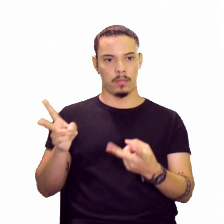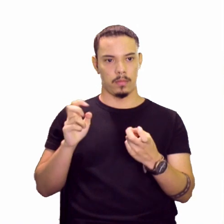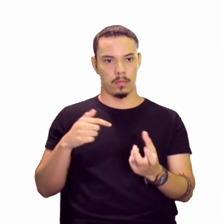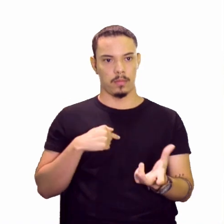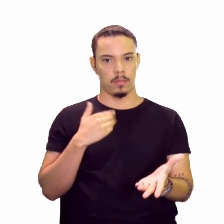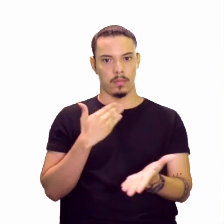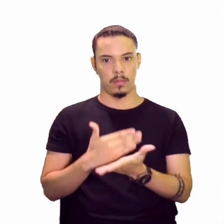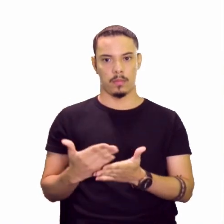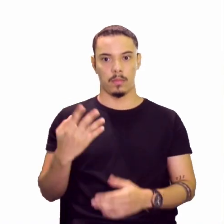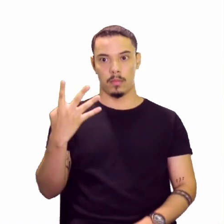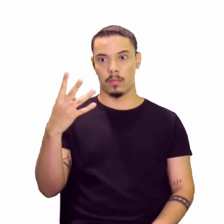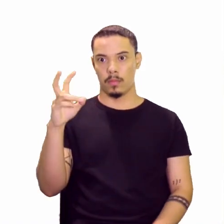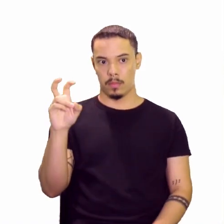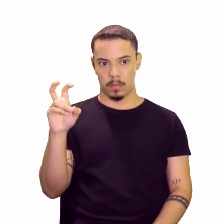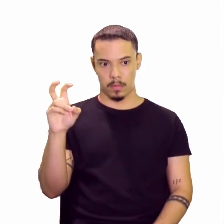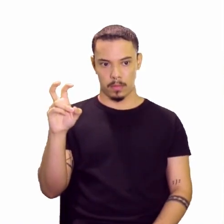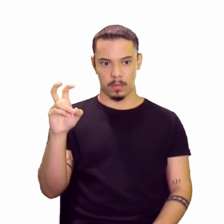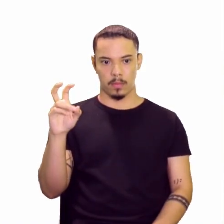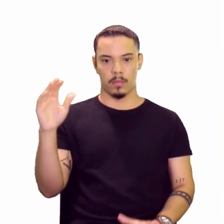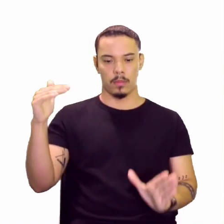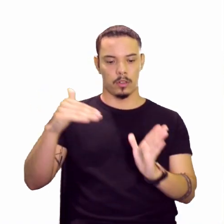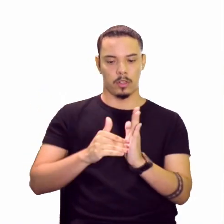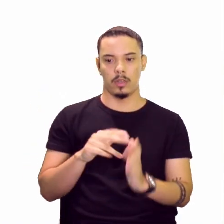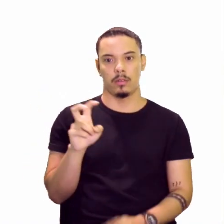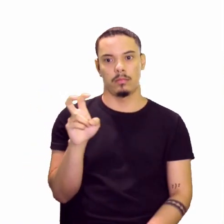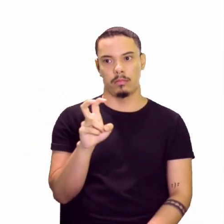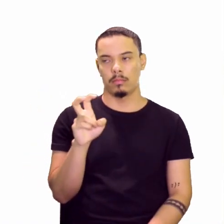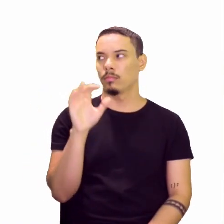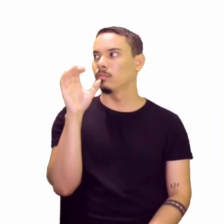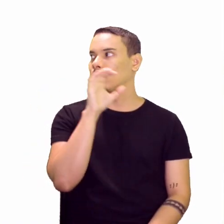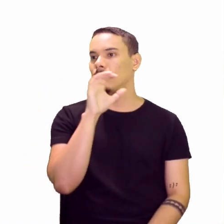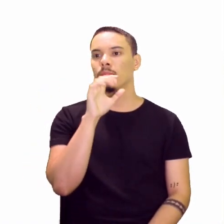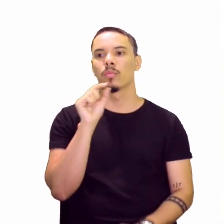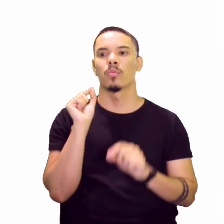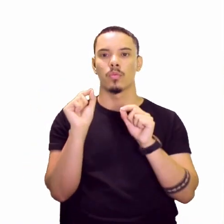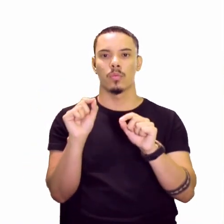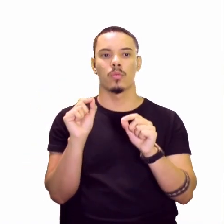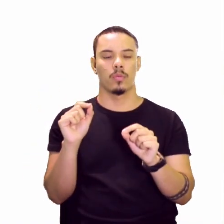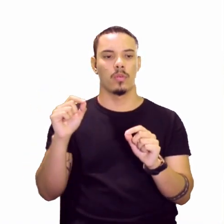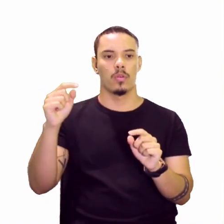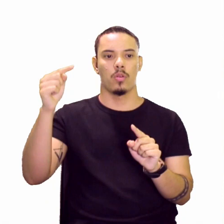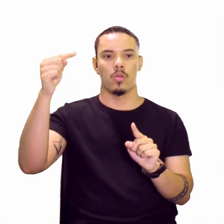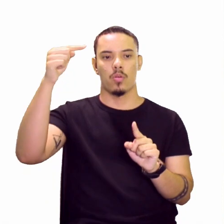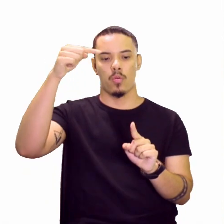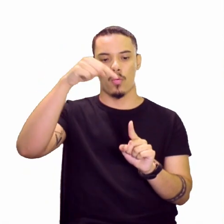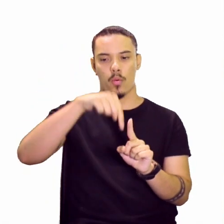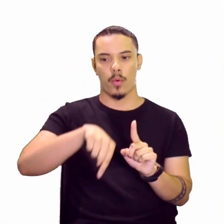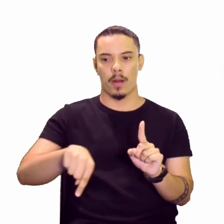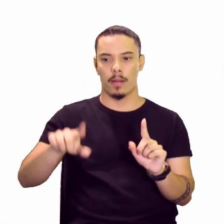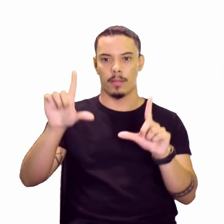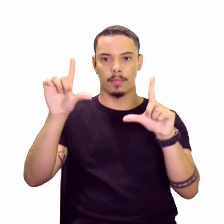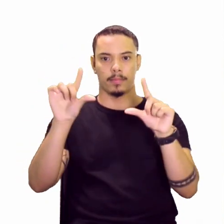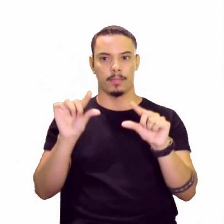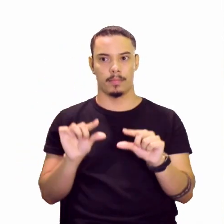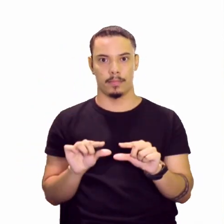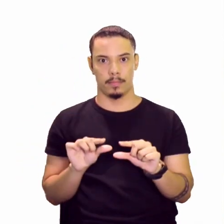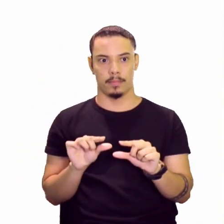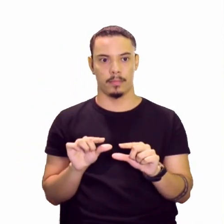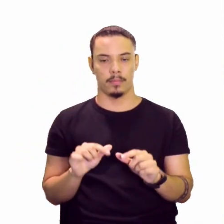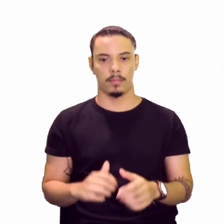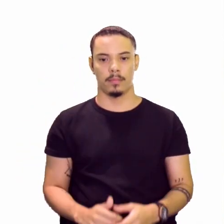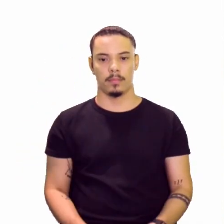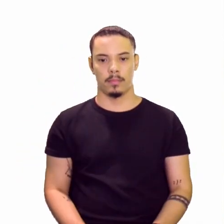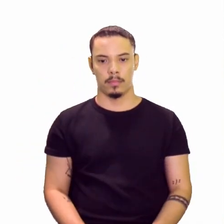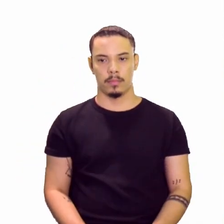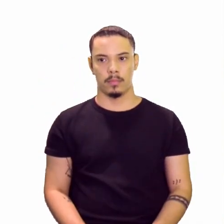começo 45. Chega a 5, né? Chega a 5, a velocidade está o quê, ó? Diminuindo, né? Tem uma questão de Enem ainda, vamos